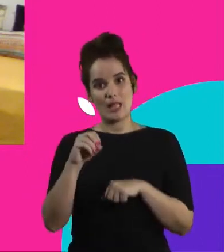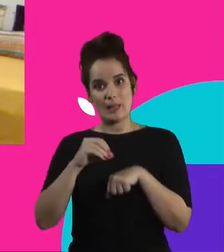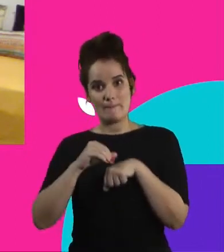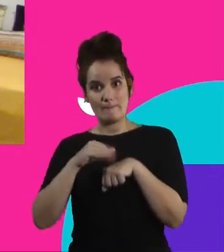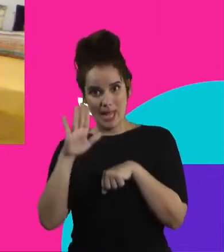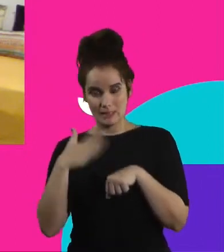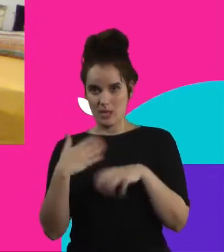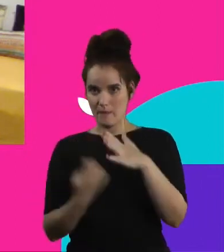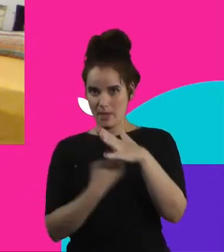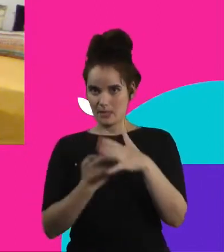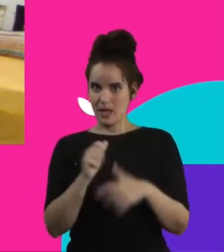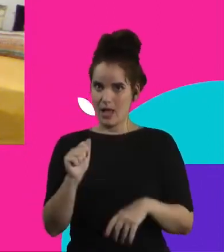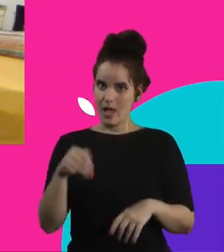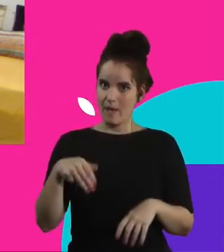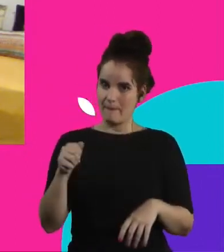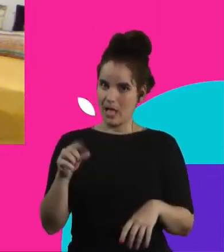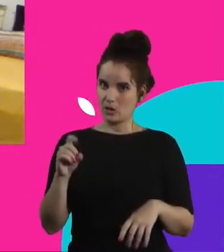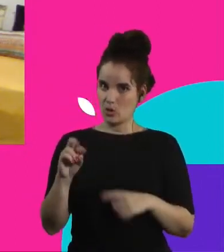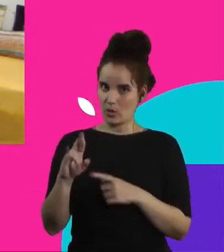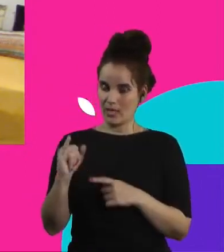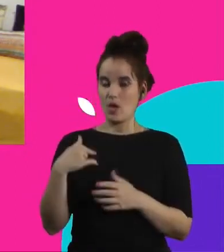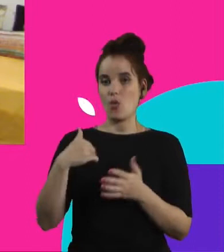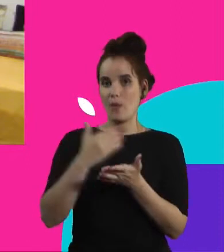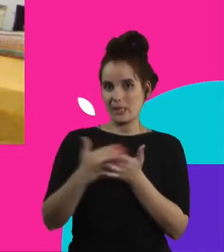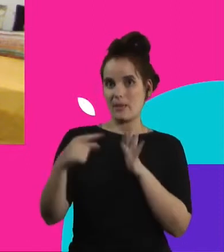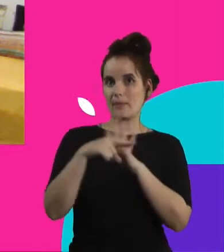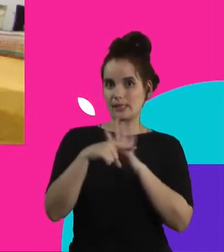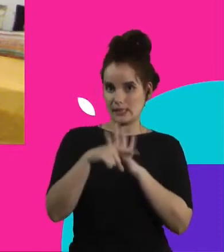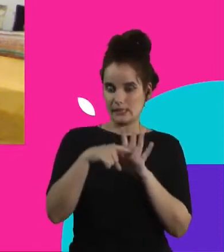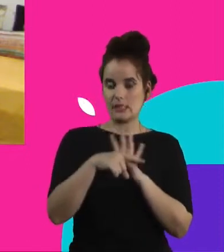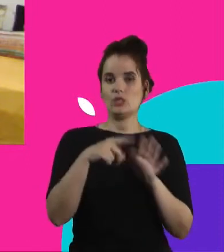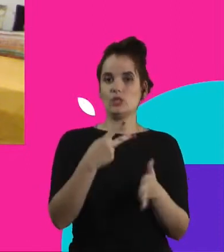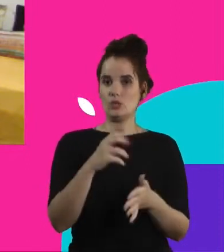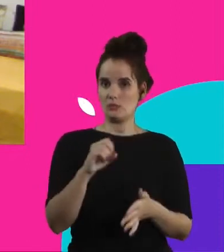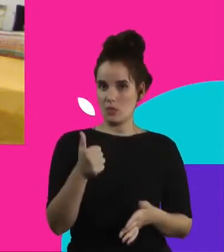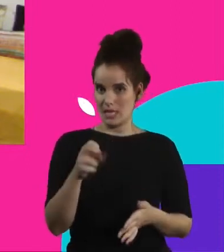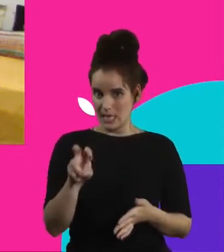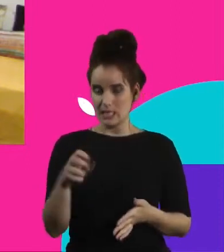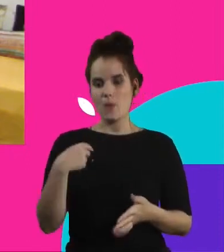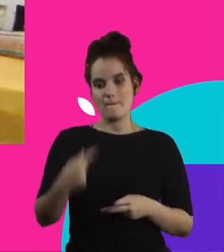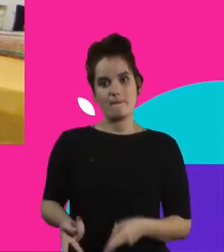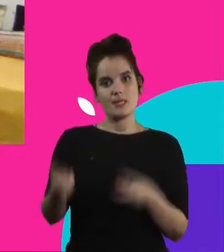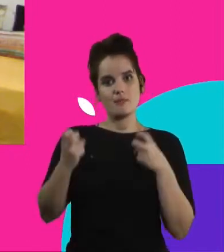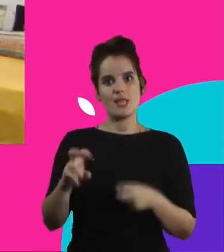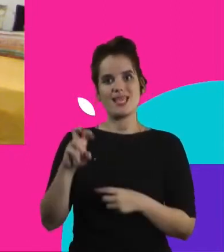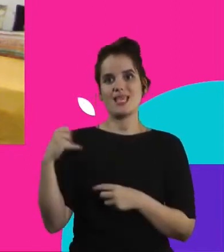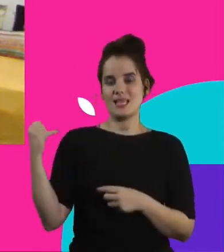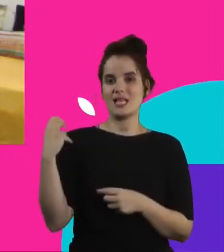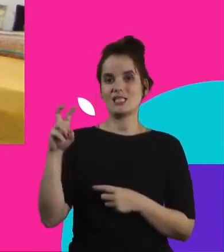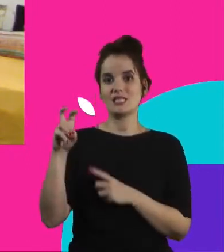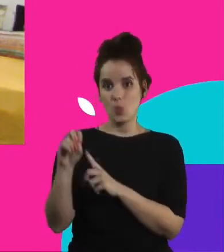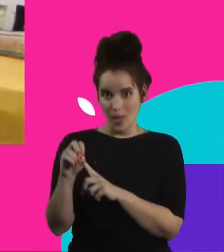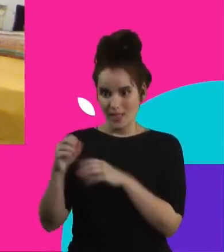porque lá em 2015, quando eu comecei, pesquisando e conversando com as pessoas, eu percebi que com 50 anos, realmente,